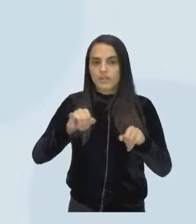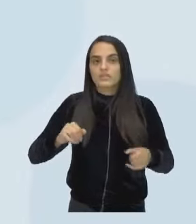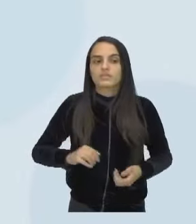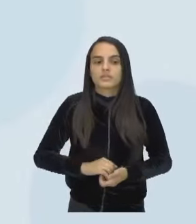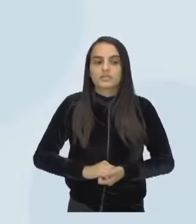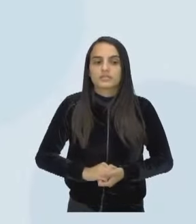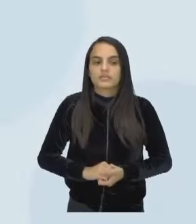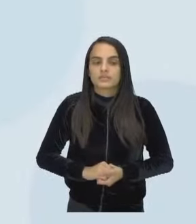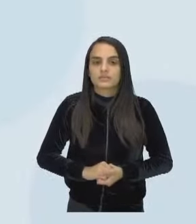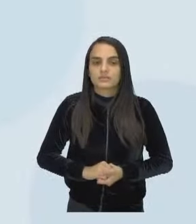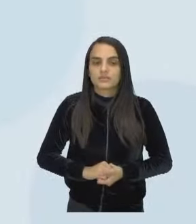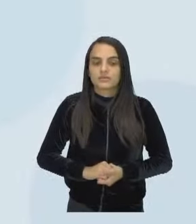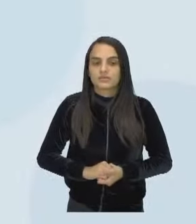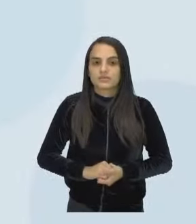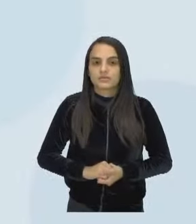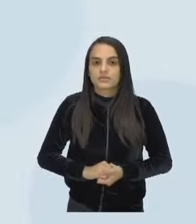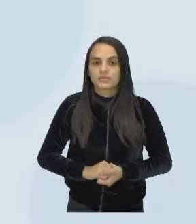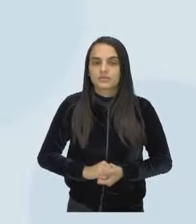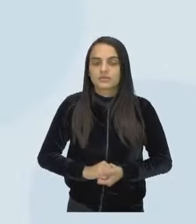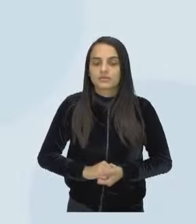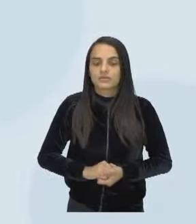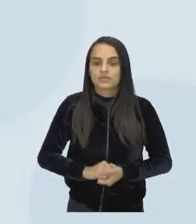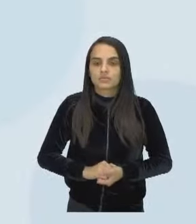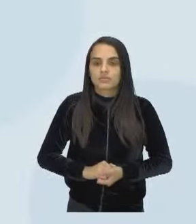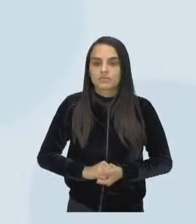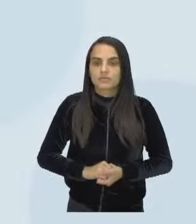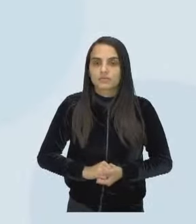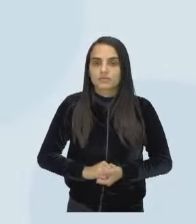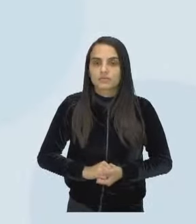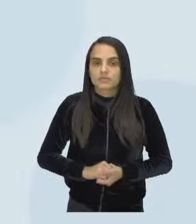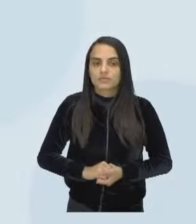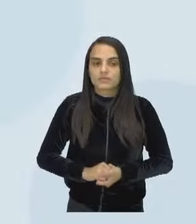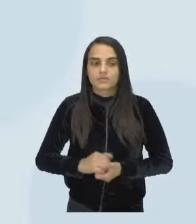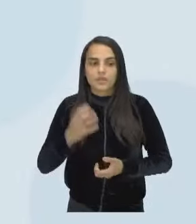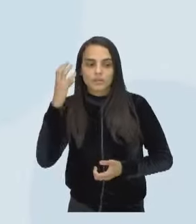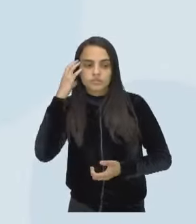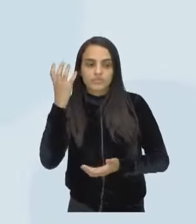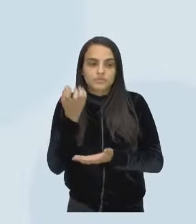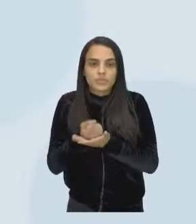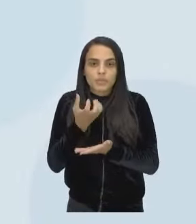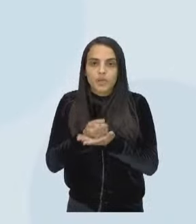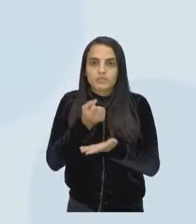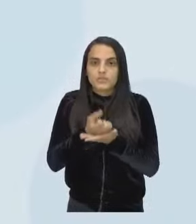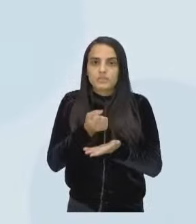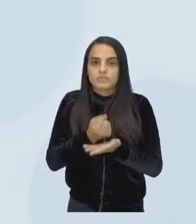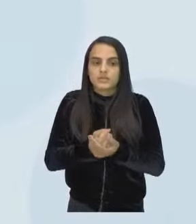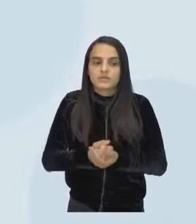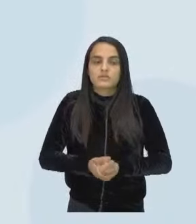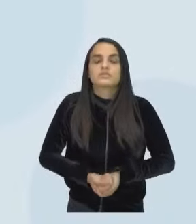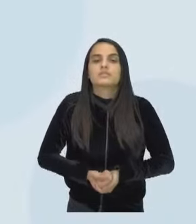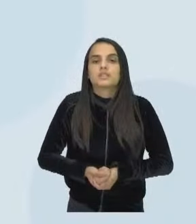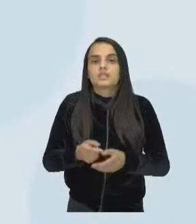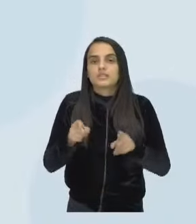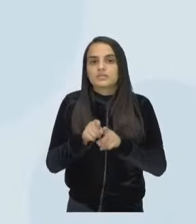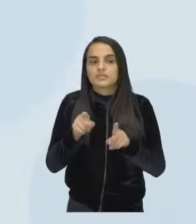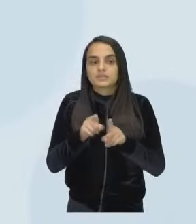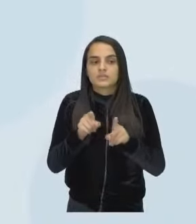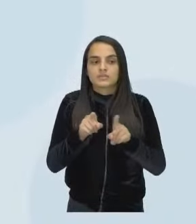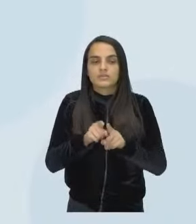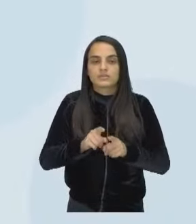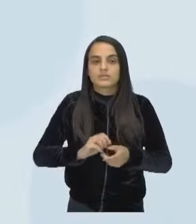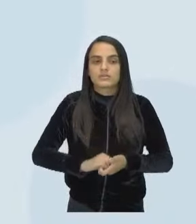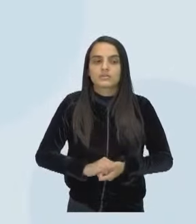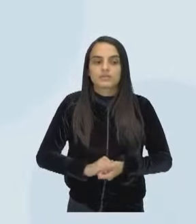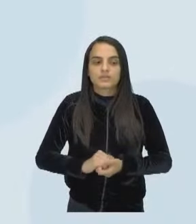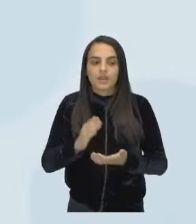media, a mídia de, um meio de broadcast de transmissão, para oferecer aí news